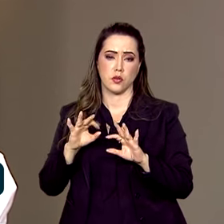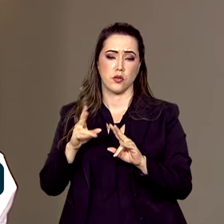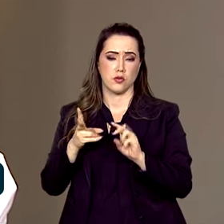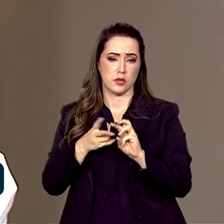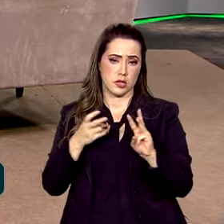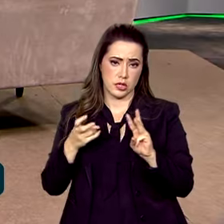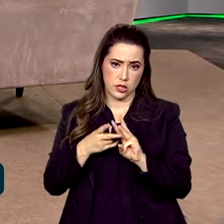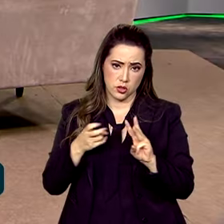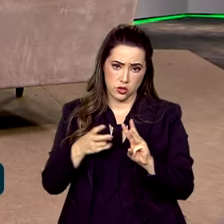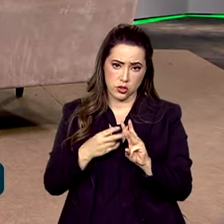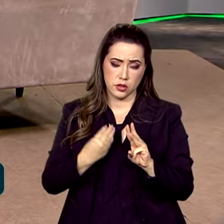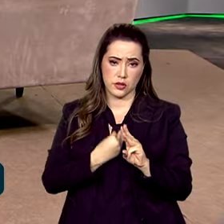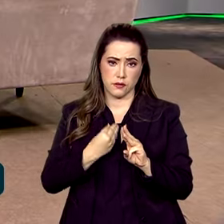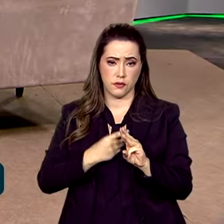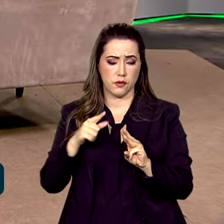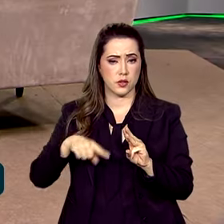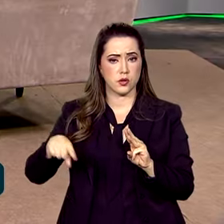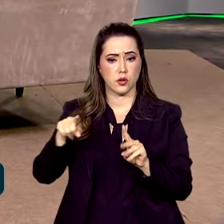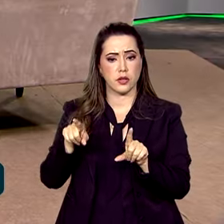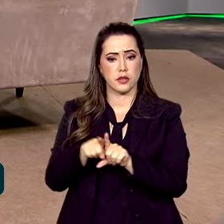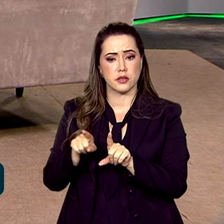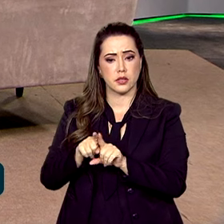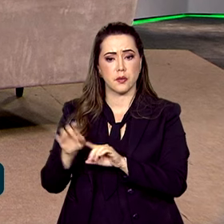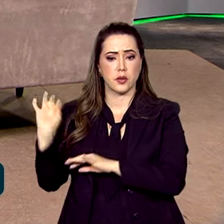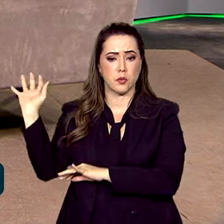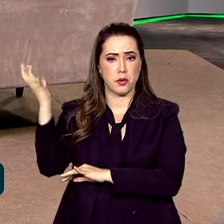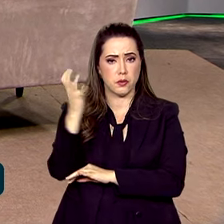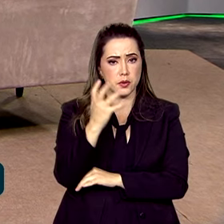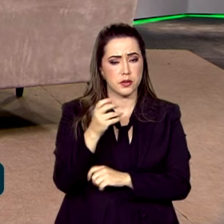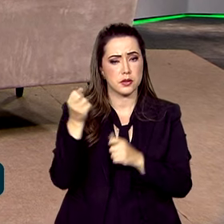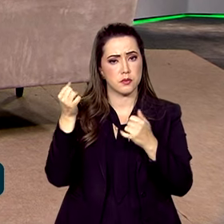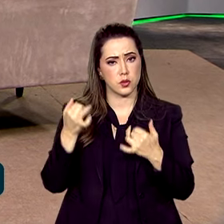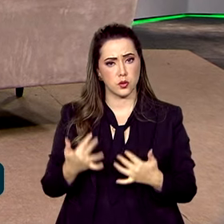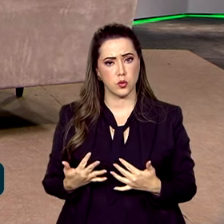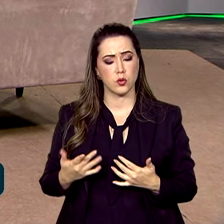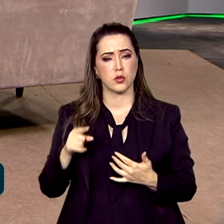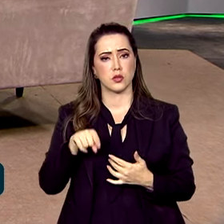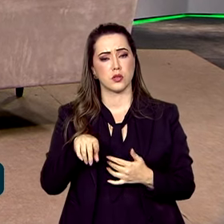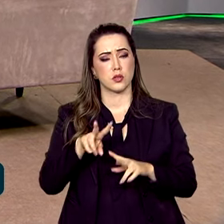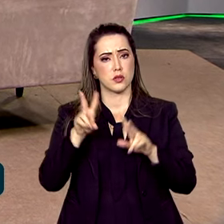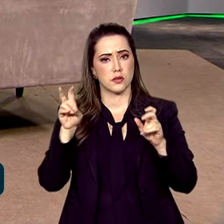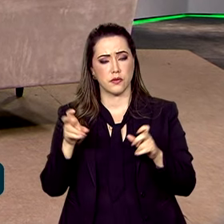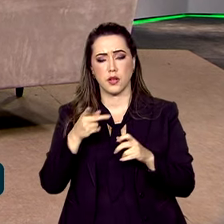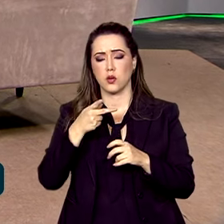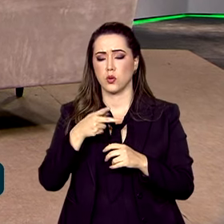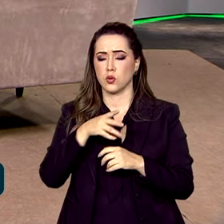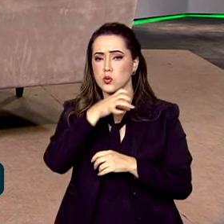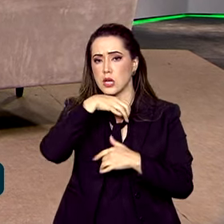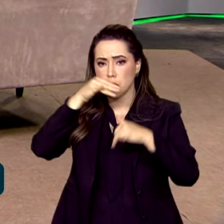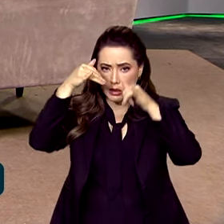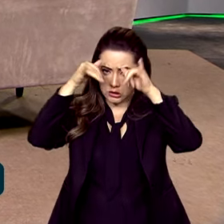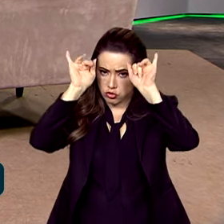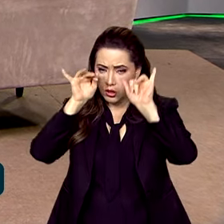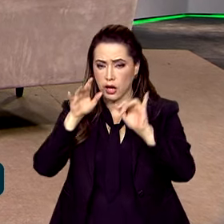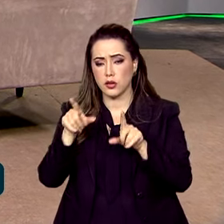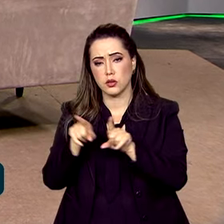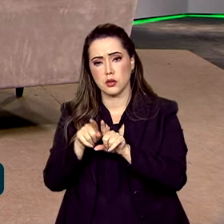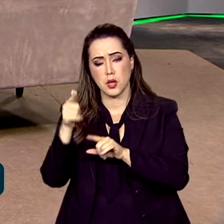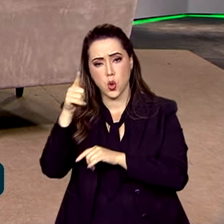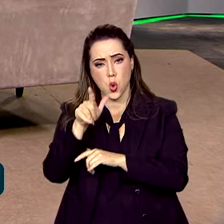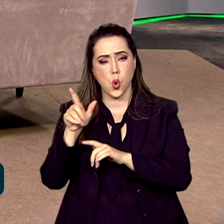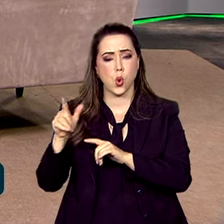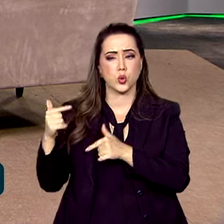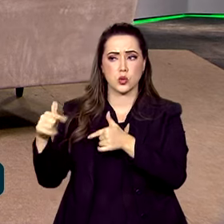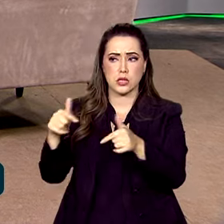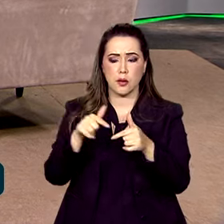que habitam esses territórios, mas também no meio ambiente, né? A senhora mencionou aí a questão da pecuária e deve haver também outro tipo